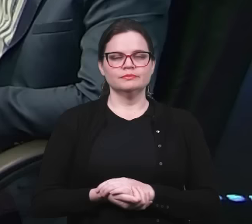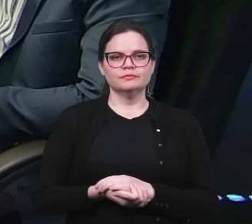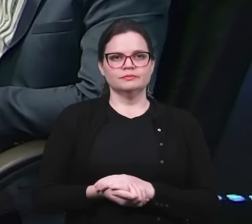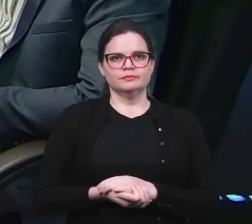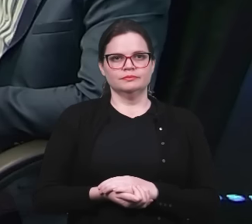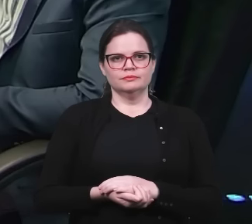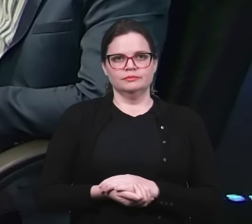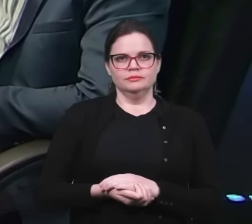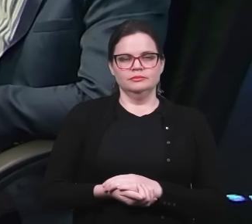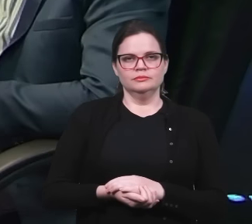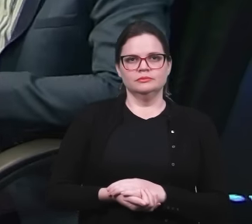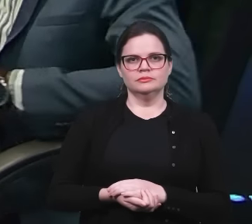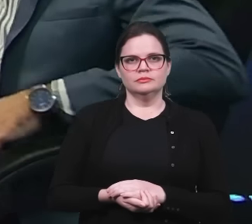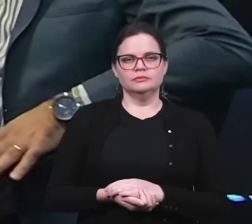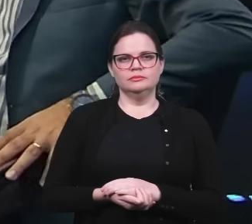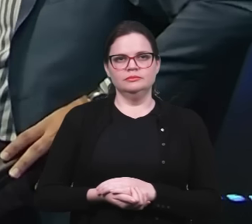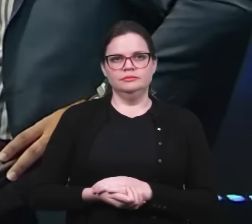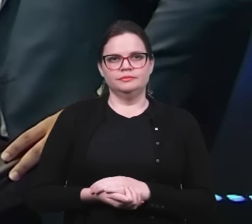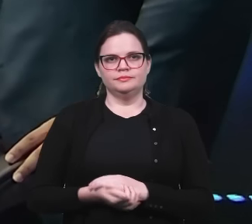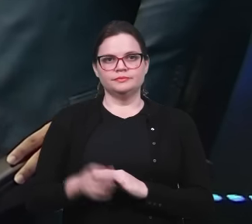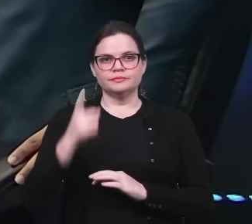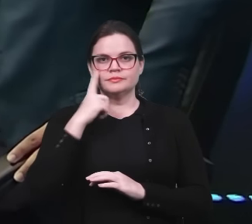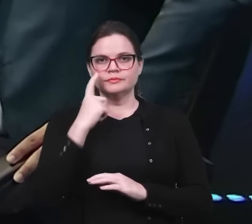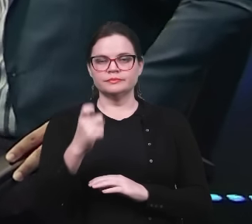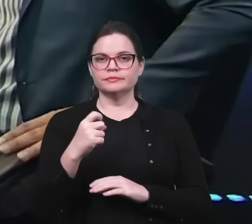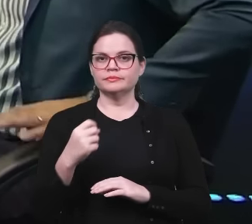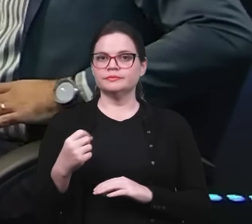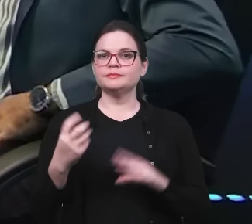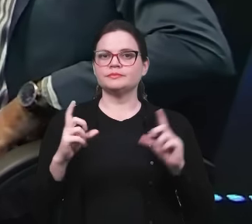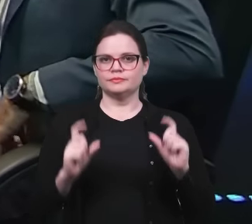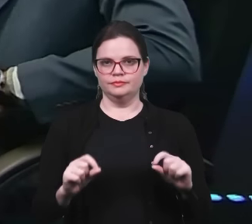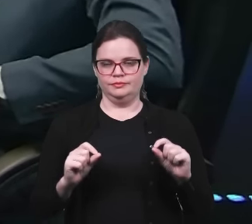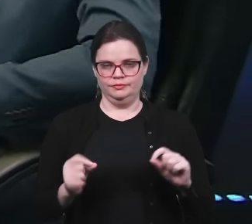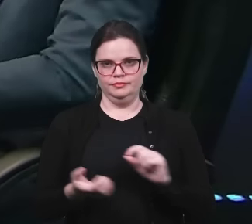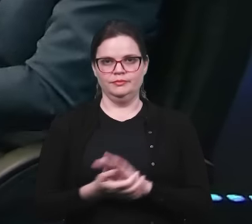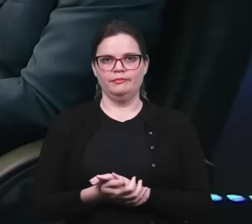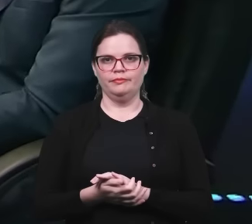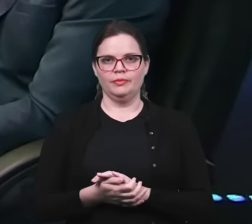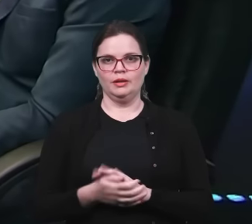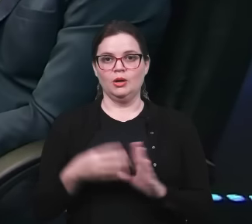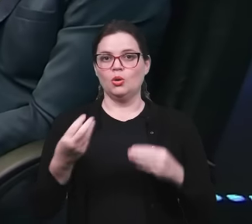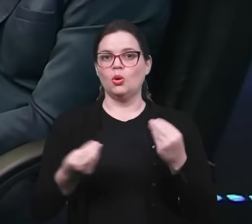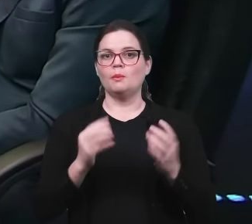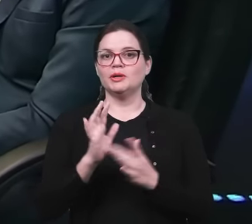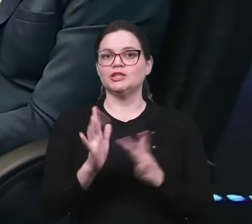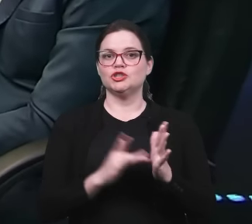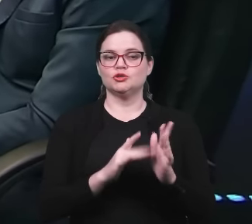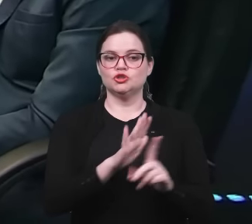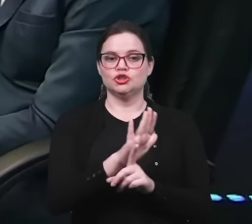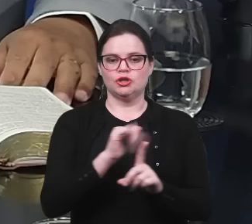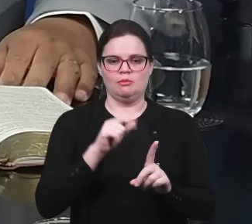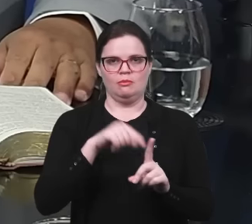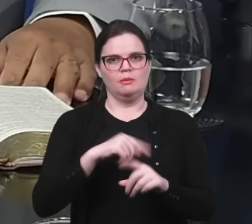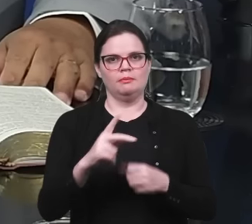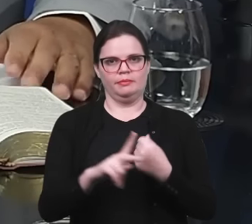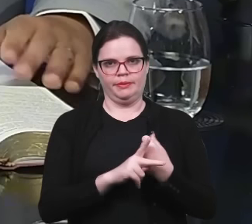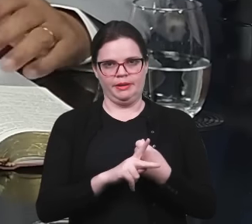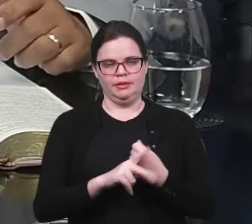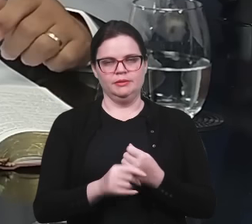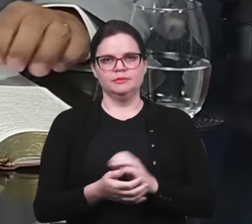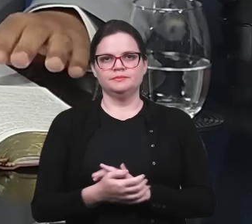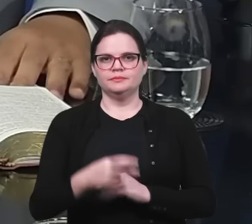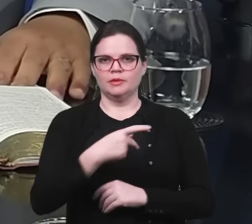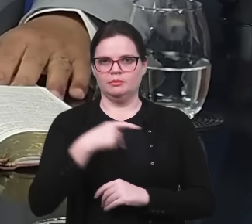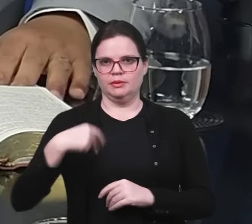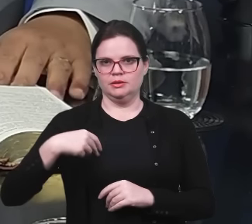É interessante observar como foi o chamado de Pedro. O pastor Miguel até